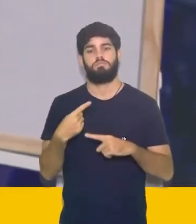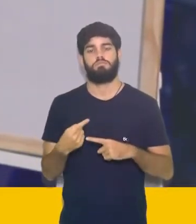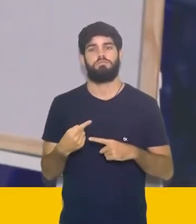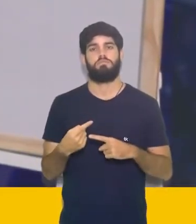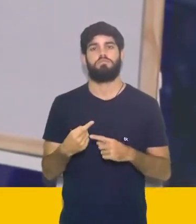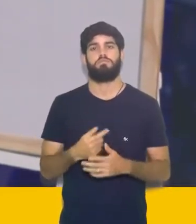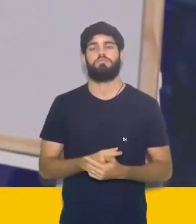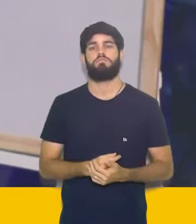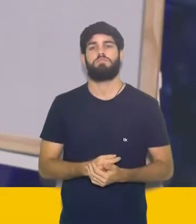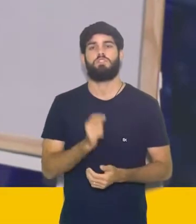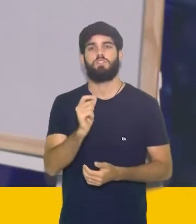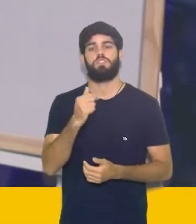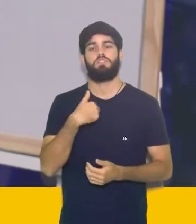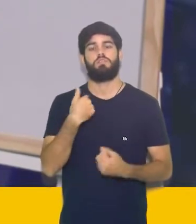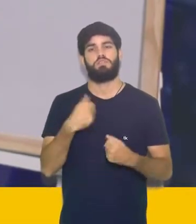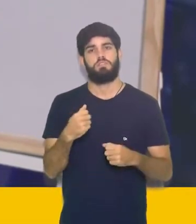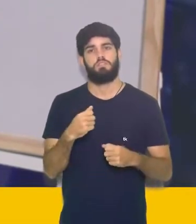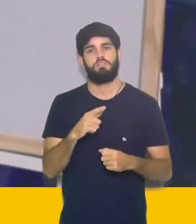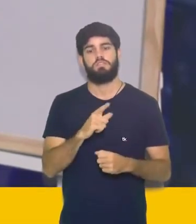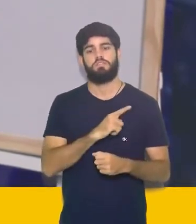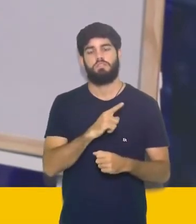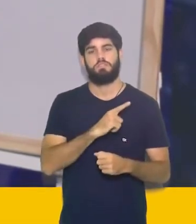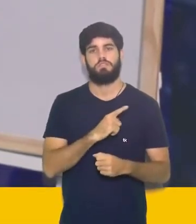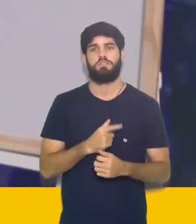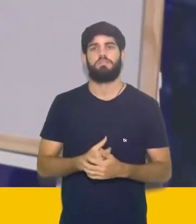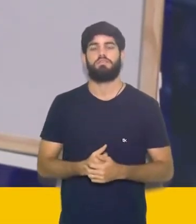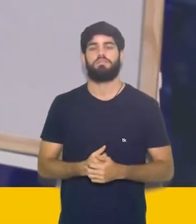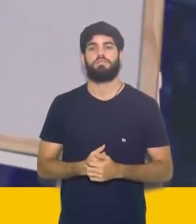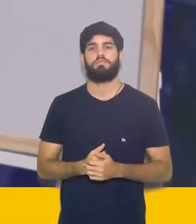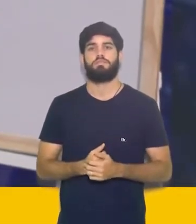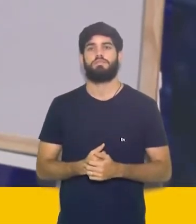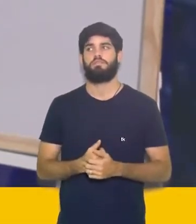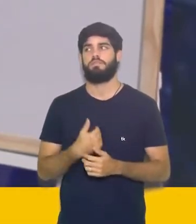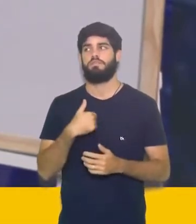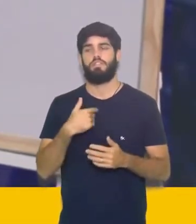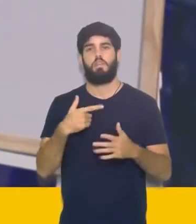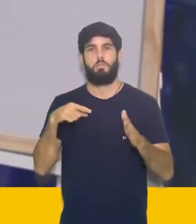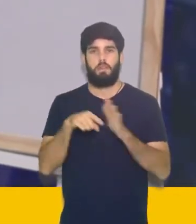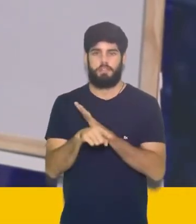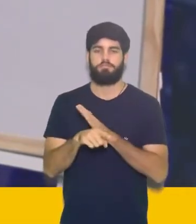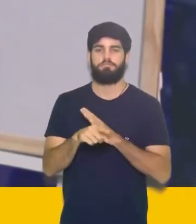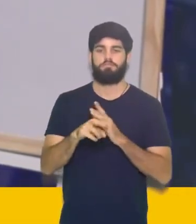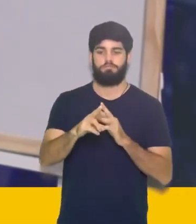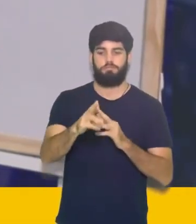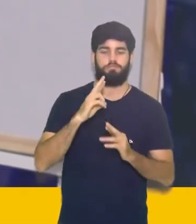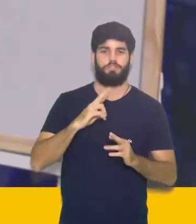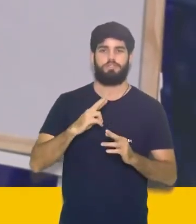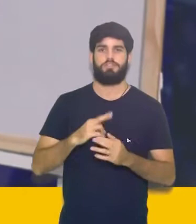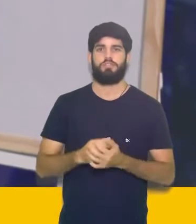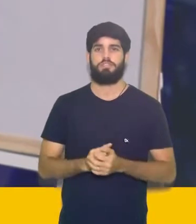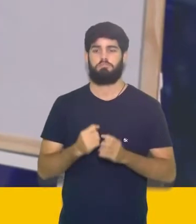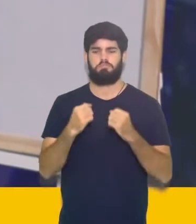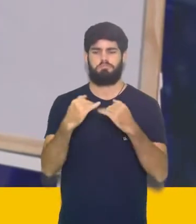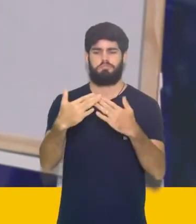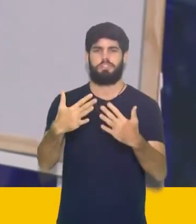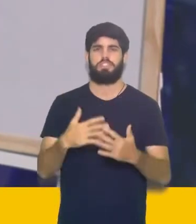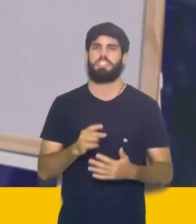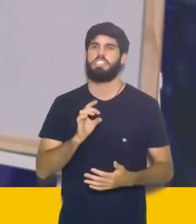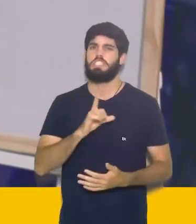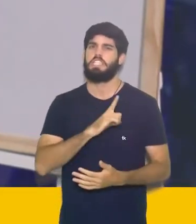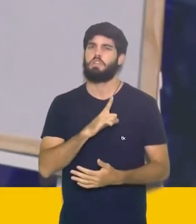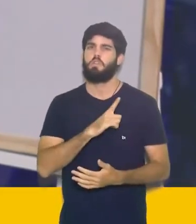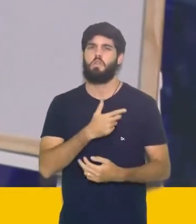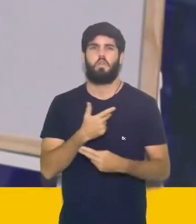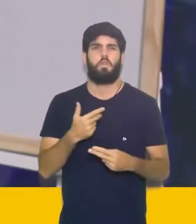cada pontuação dessa, o que é que eu tenho que ter? Um conector. Isso sou eu que pergunto e eles respondem. É a coisa mais linda do mundo. Se tem uma